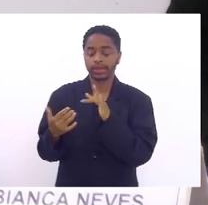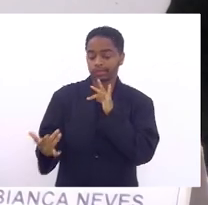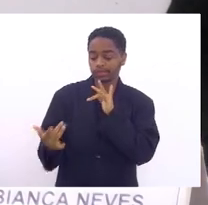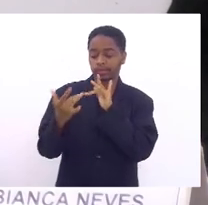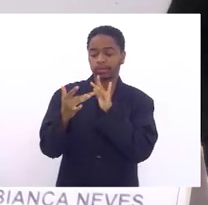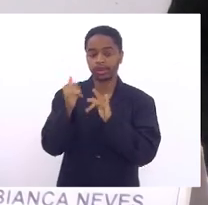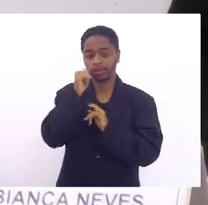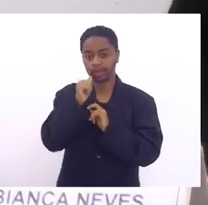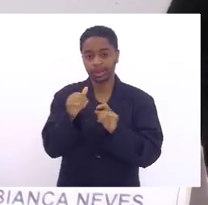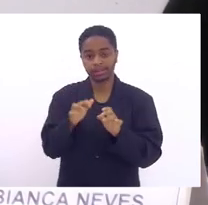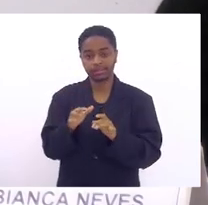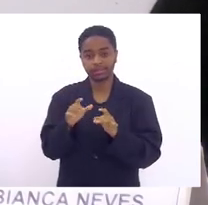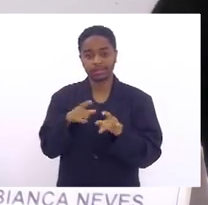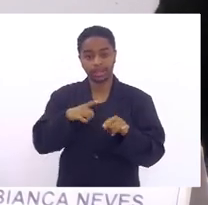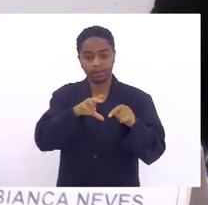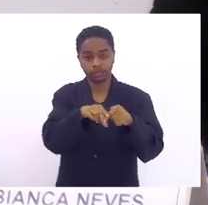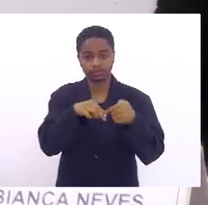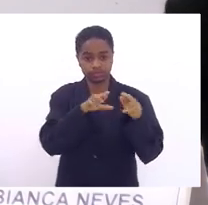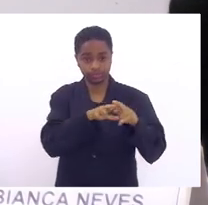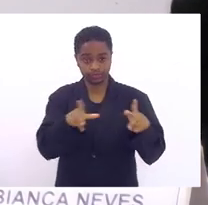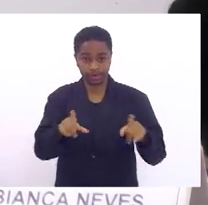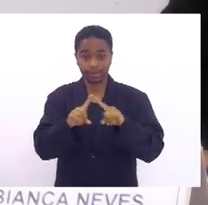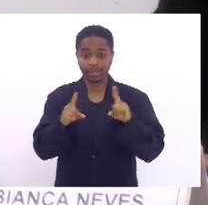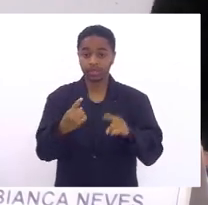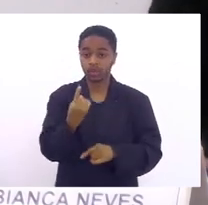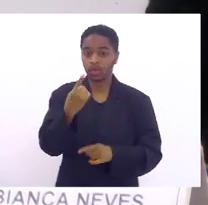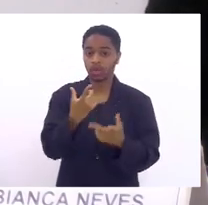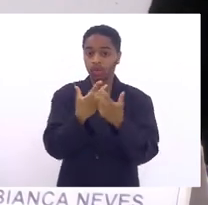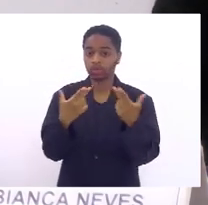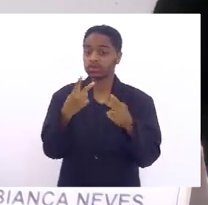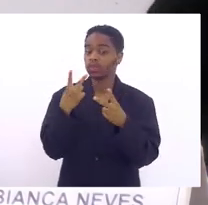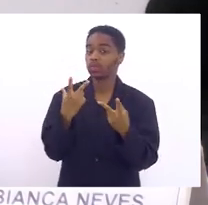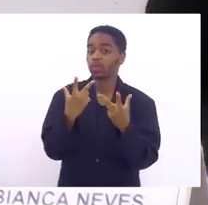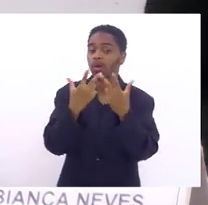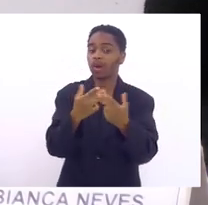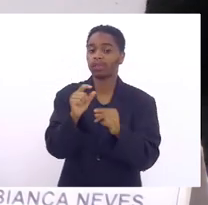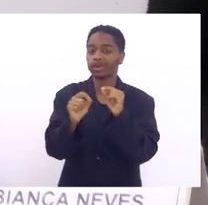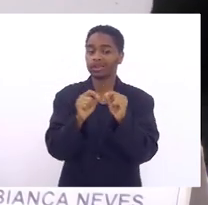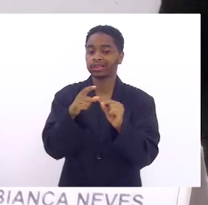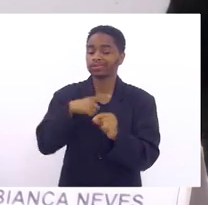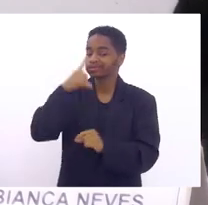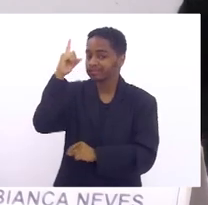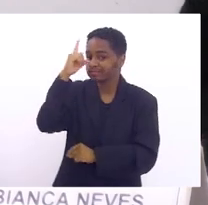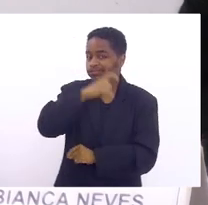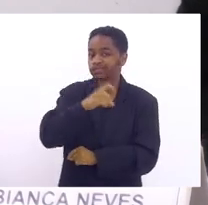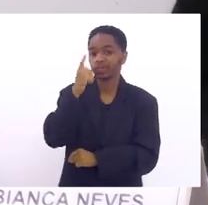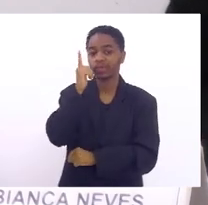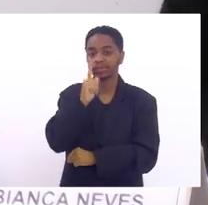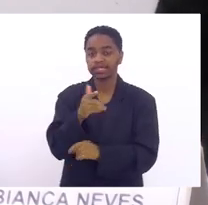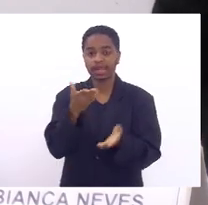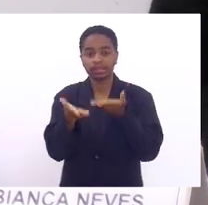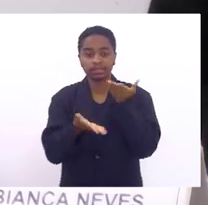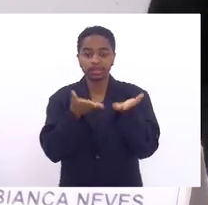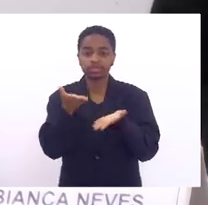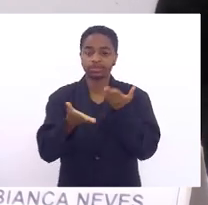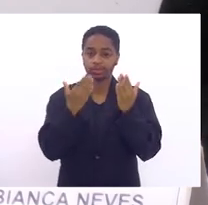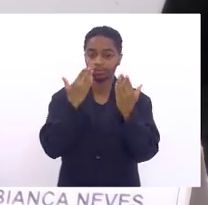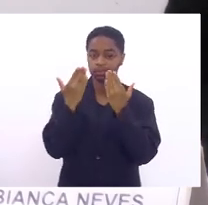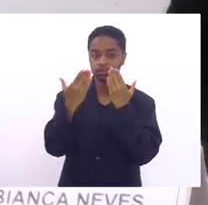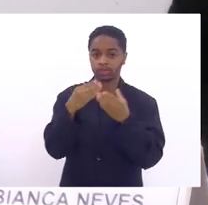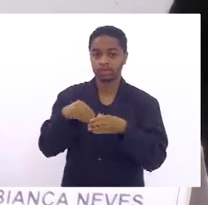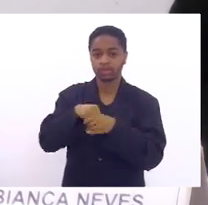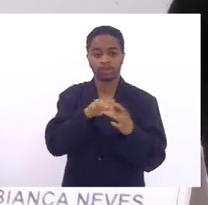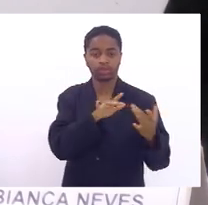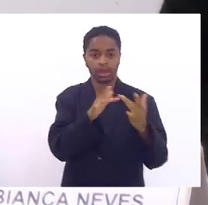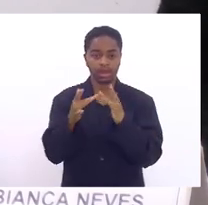há algo em comum também que a Renata colocou a dificuldade de conseguir atendimento psicológico na rede